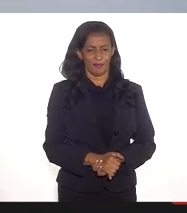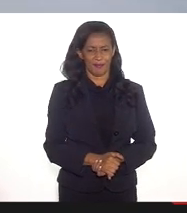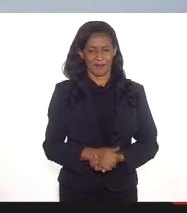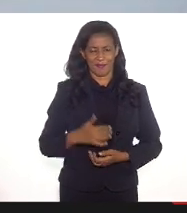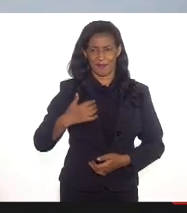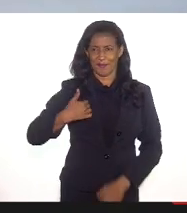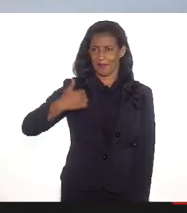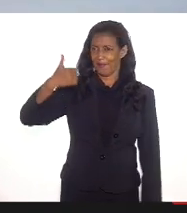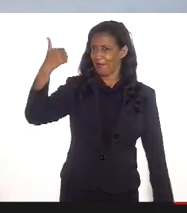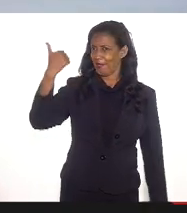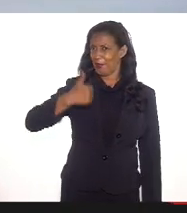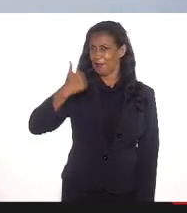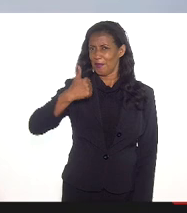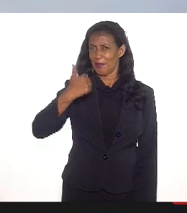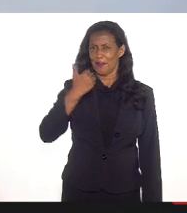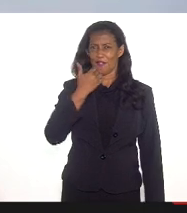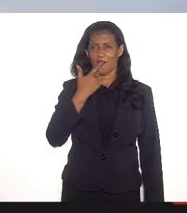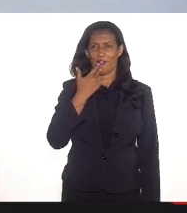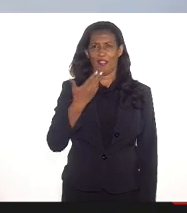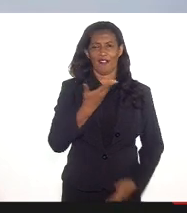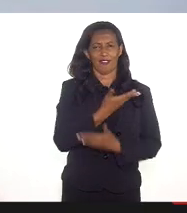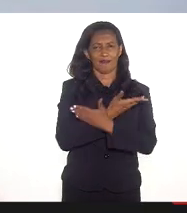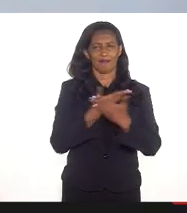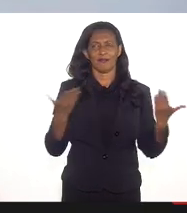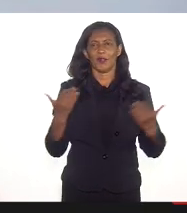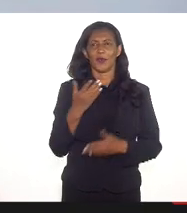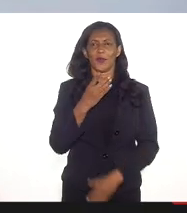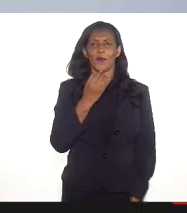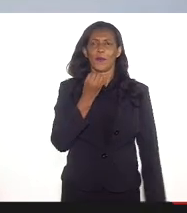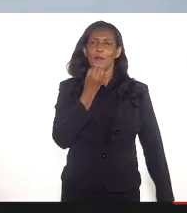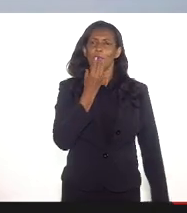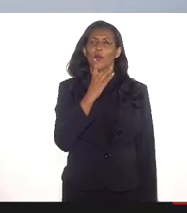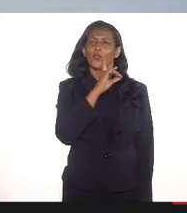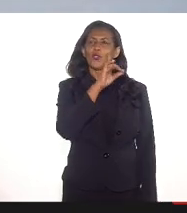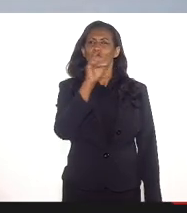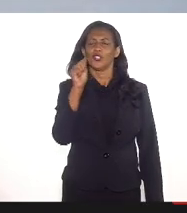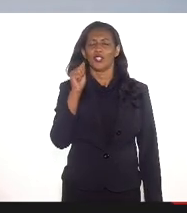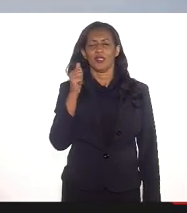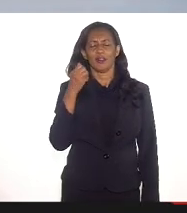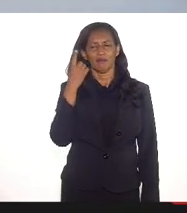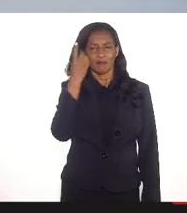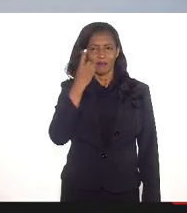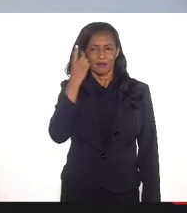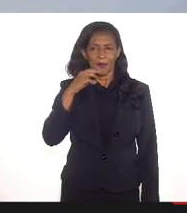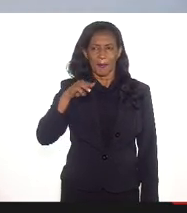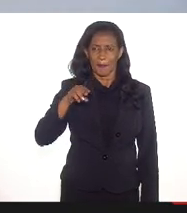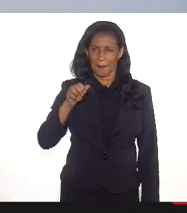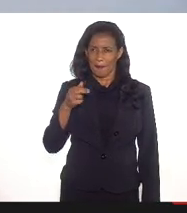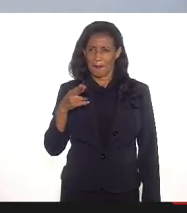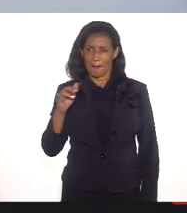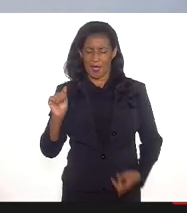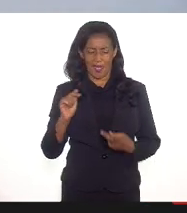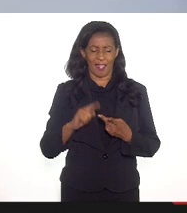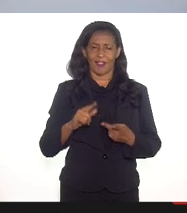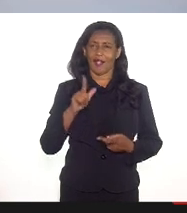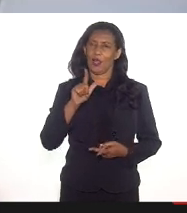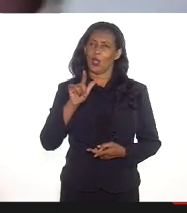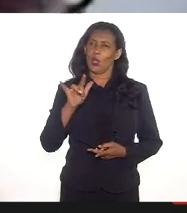Primeiro, dizer a todos bom dia. Bom dia, deputada Marta Rocha, bom dia, deputado Rubens Bontempo, bom dia,